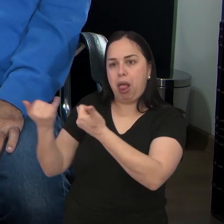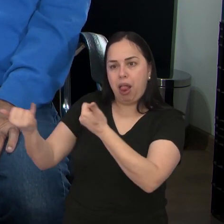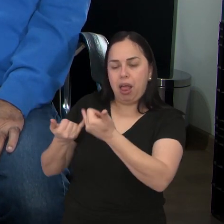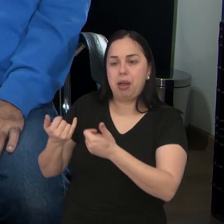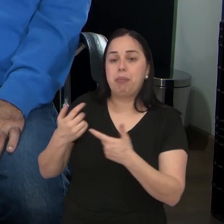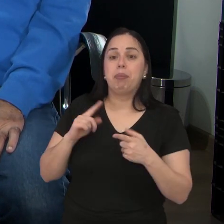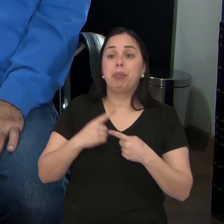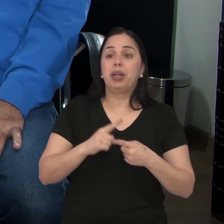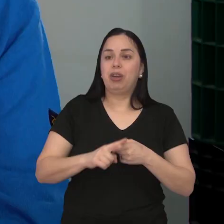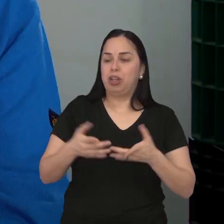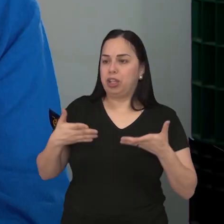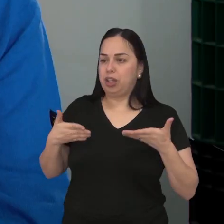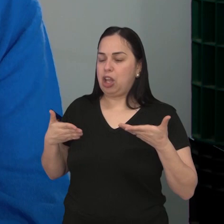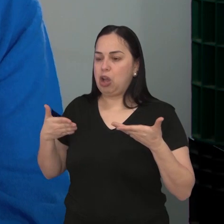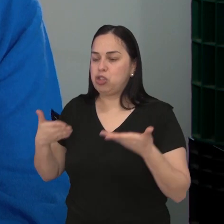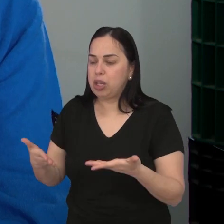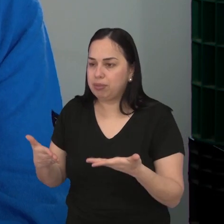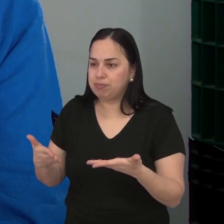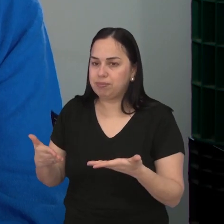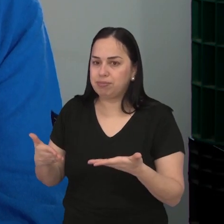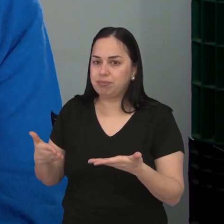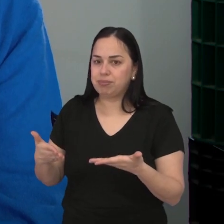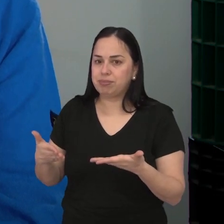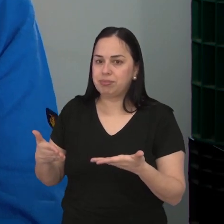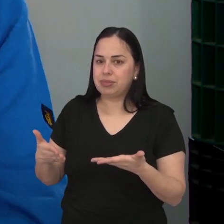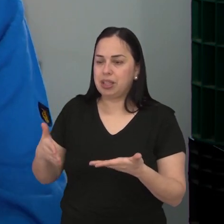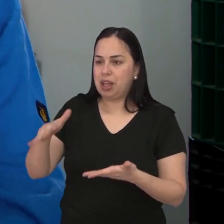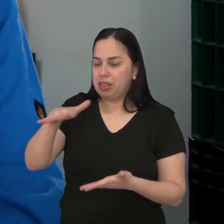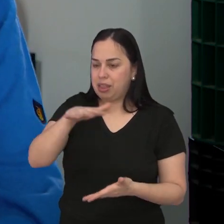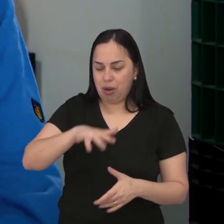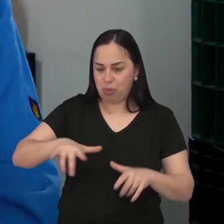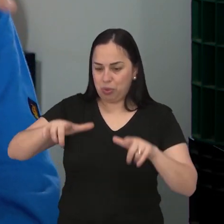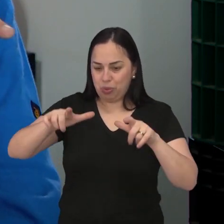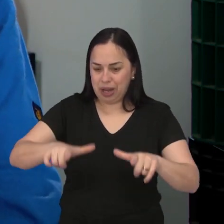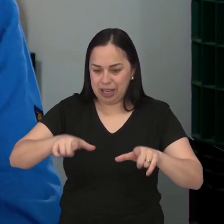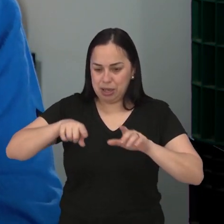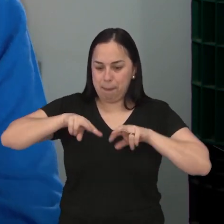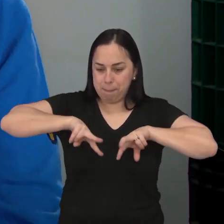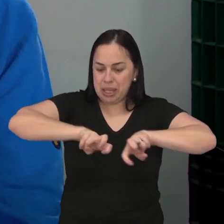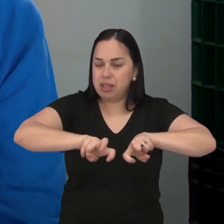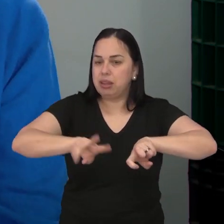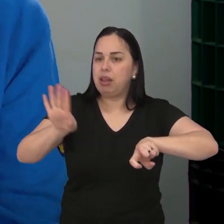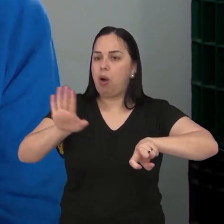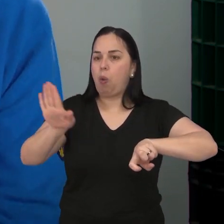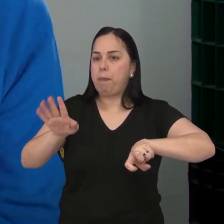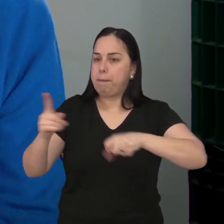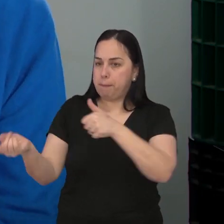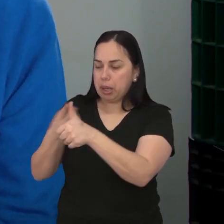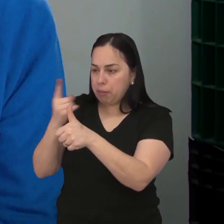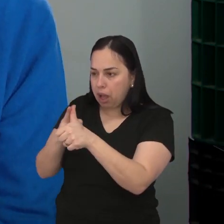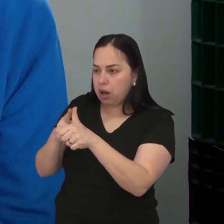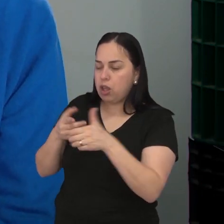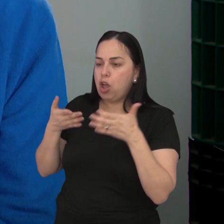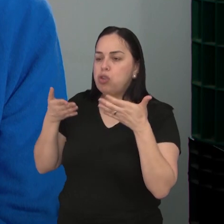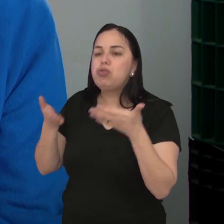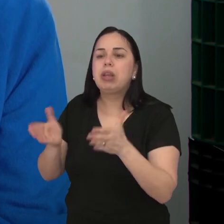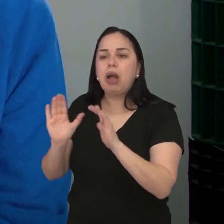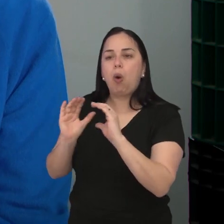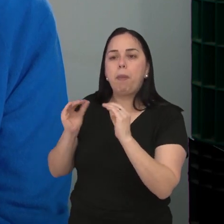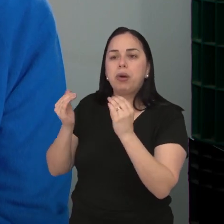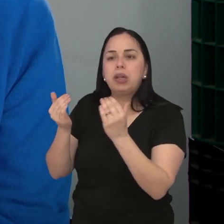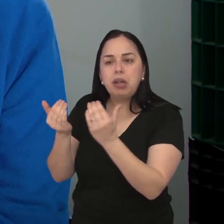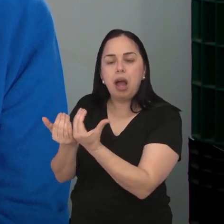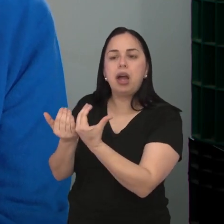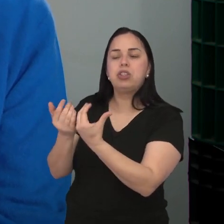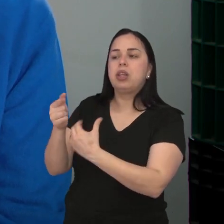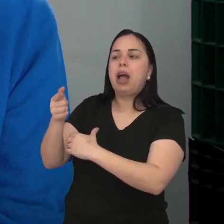mesmo porque quando eu chego no local, eu estou chegando não no sítio arqueológico, eu estou chegando em uma comunidade que